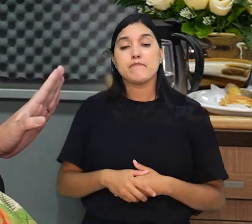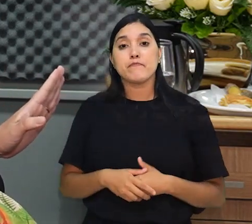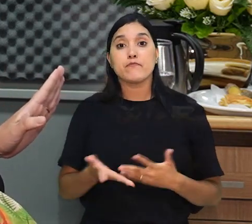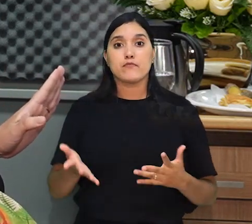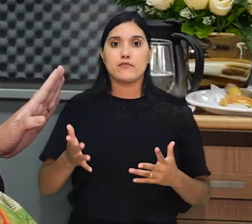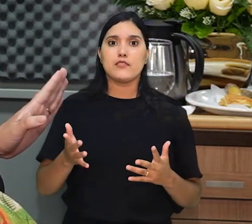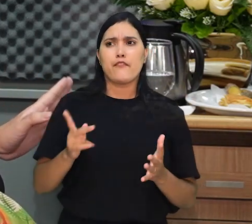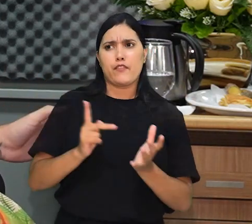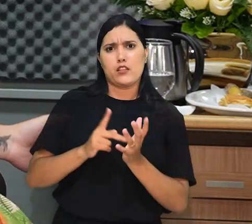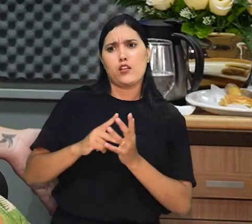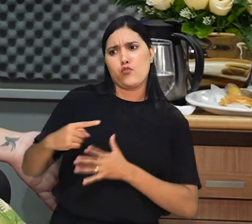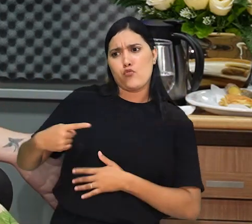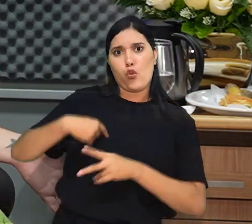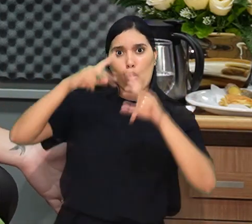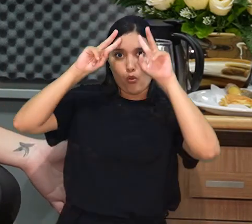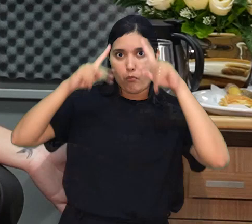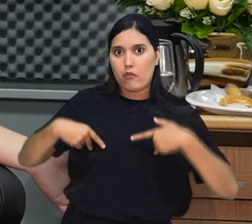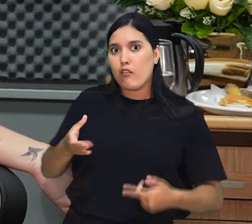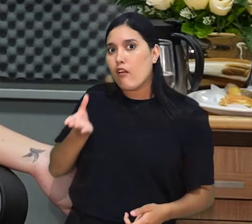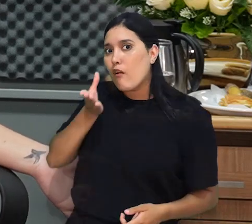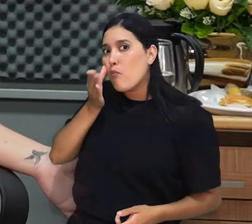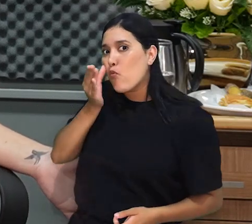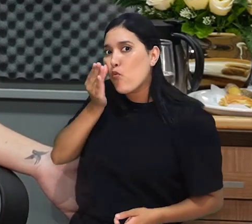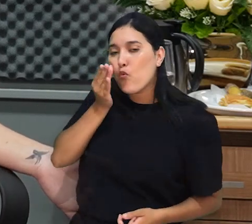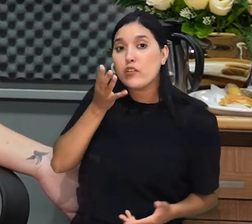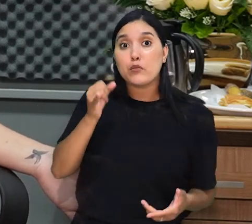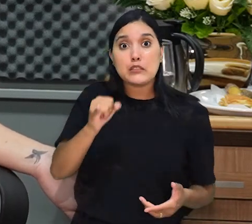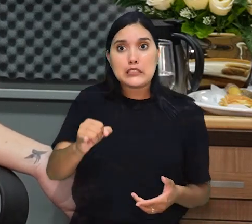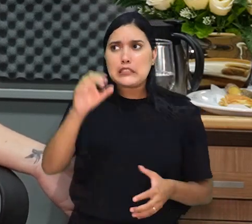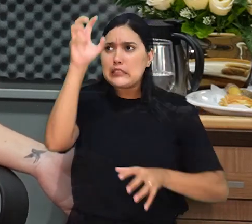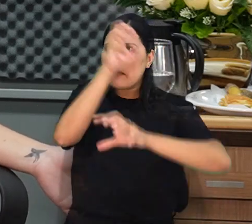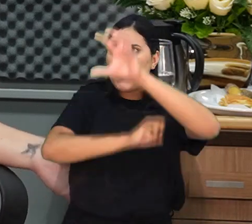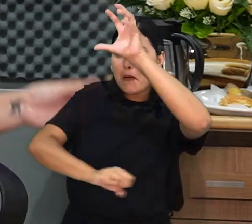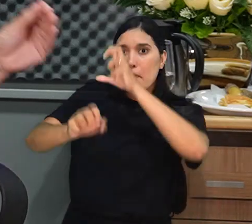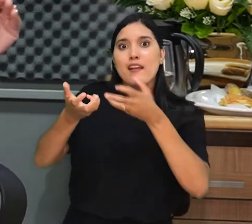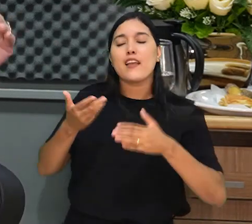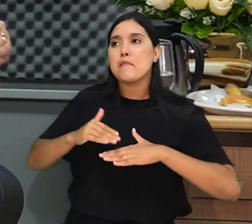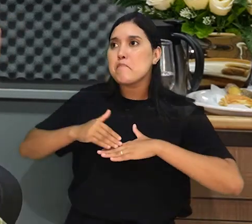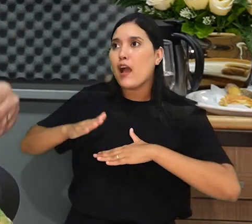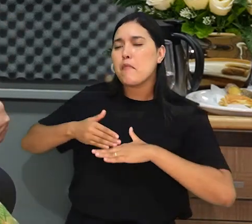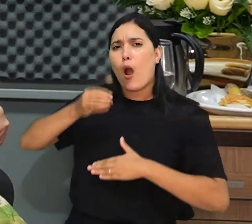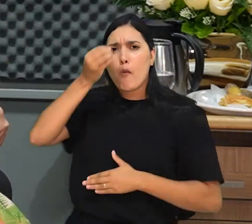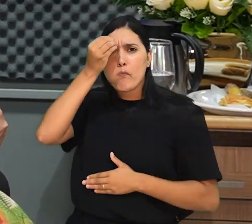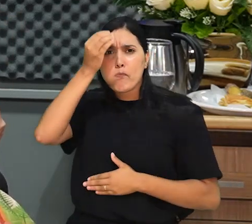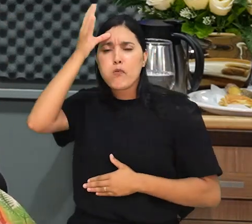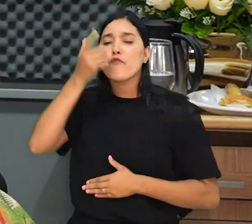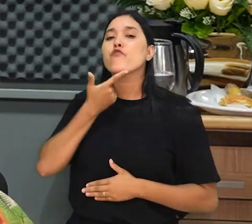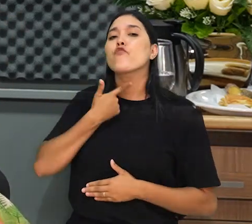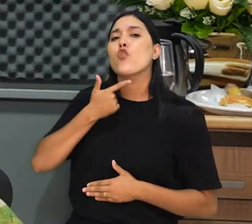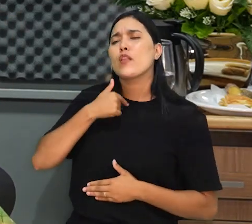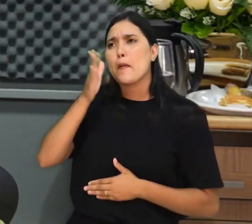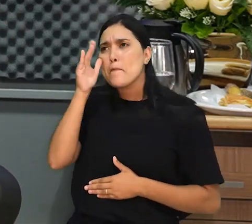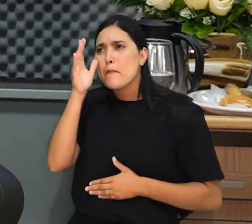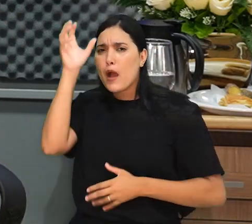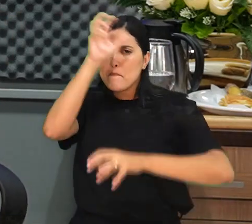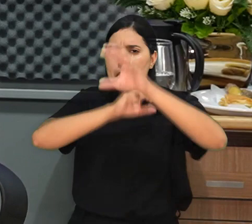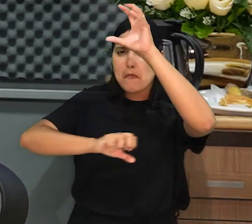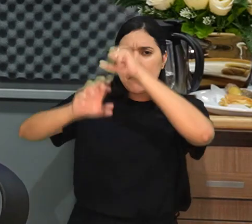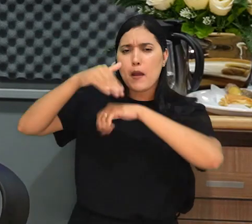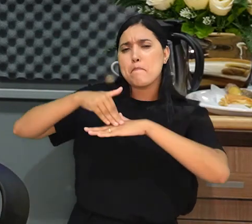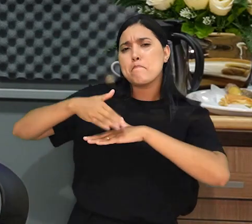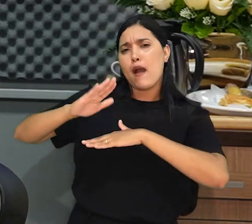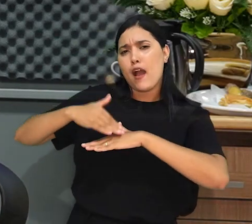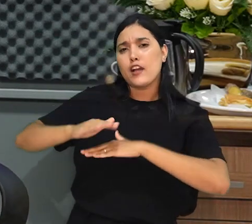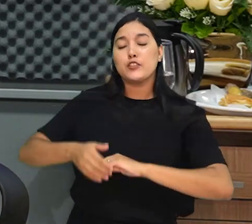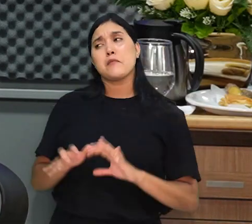sabe? E quando o ser humano, ele é movido à curiosidade. Então, quanto mais tu aprende, mais tu quer. Então, tu vai ter aquela sede